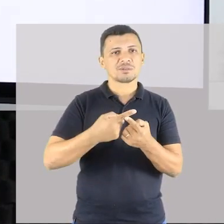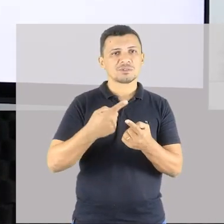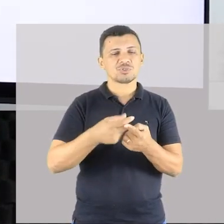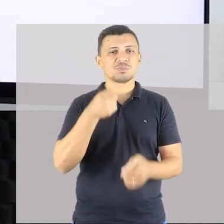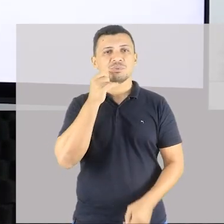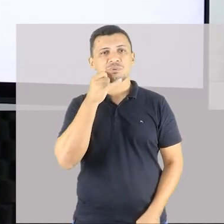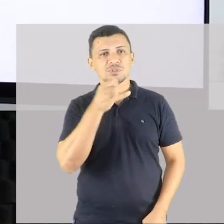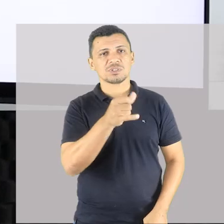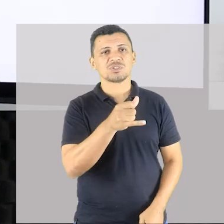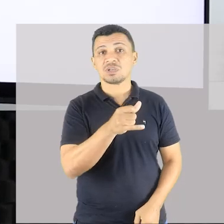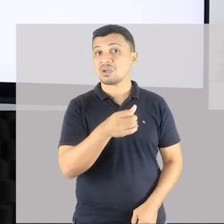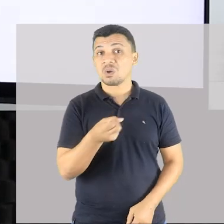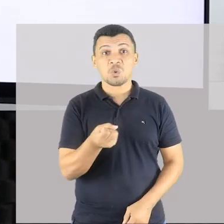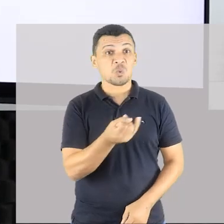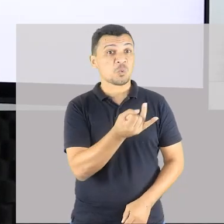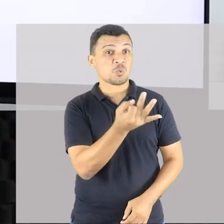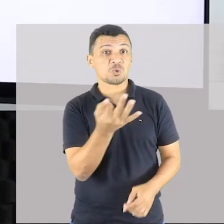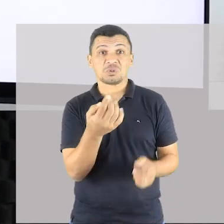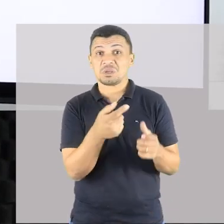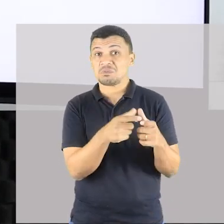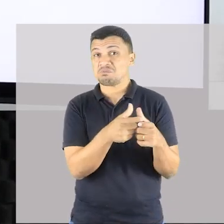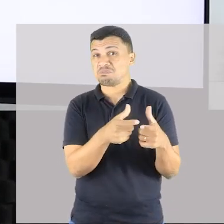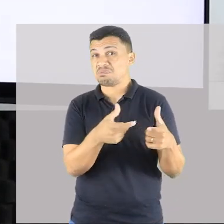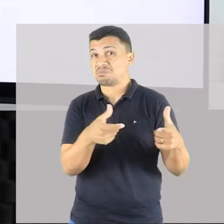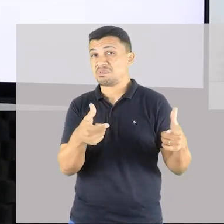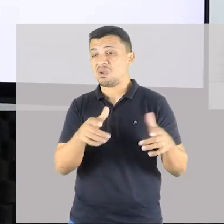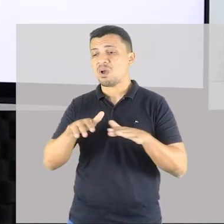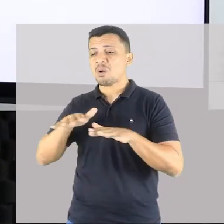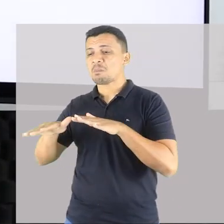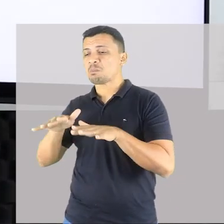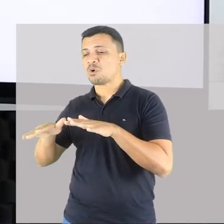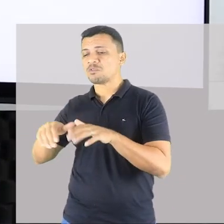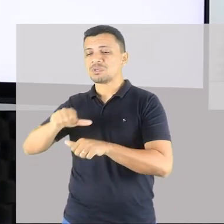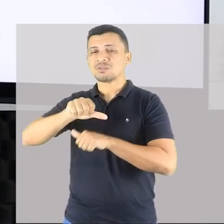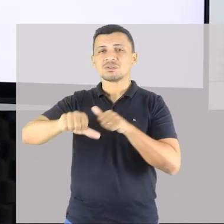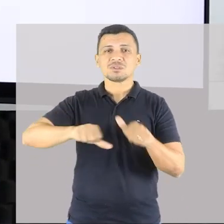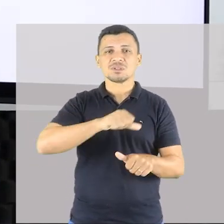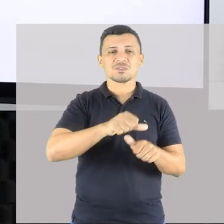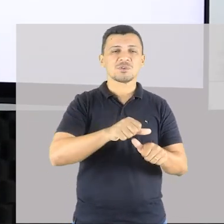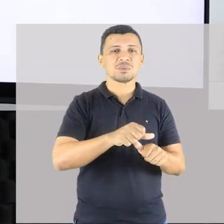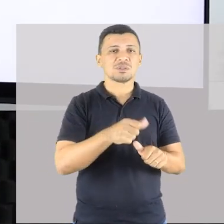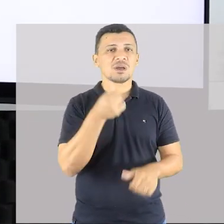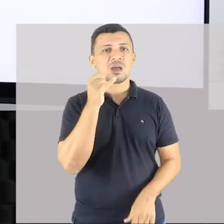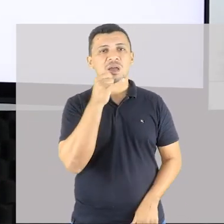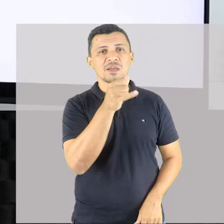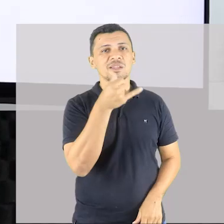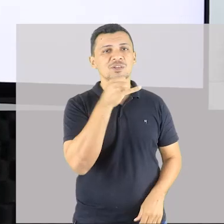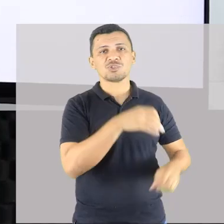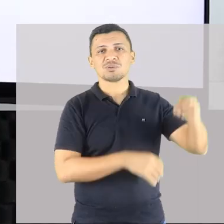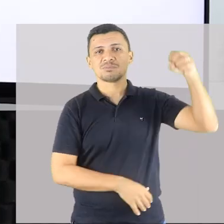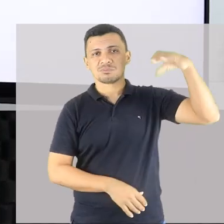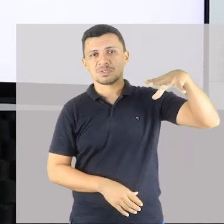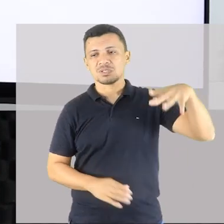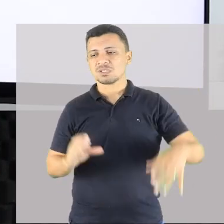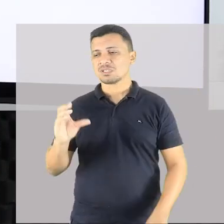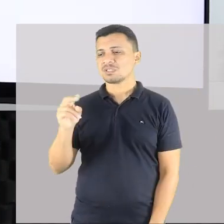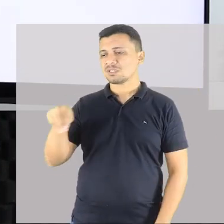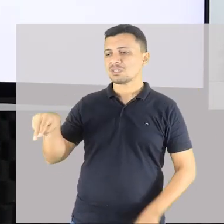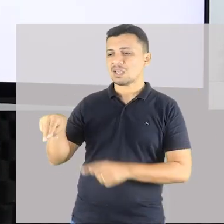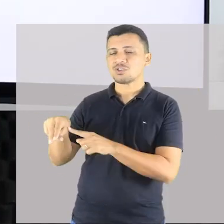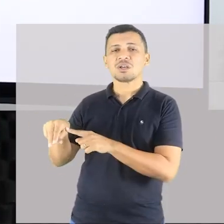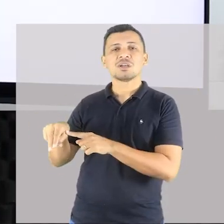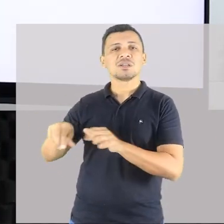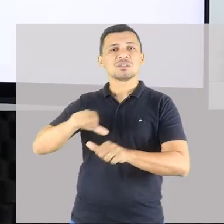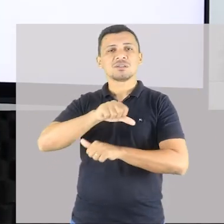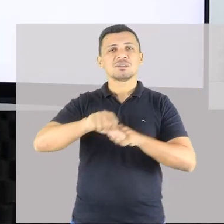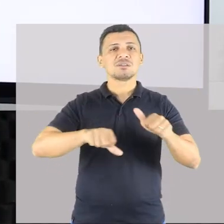energia elétrica, em larga escala, transformando movimento em energia elétrica, transformando energia cinética em energia elétrica.